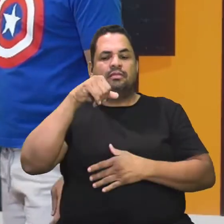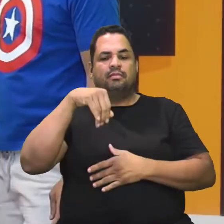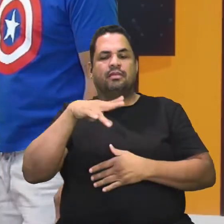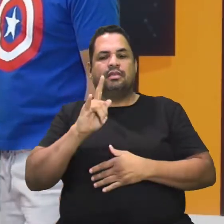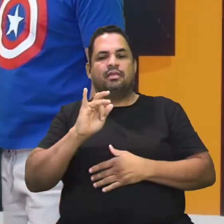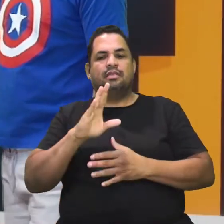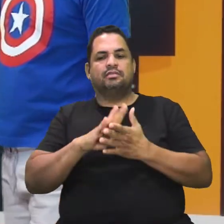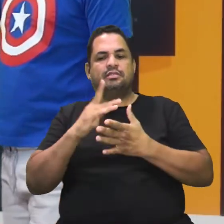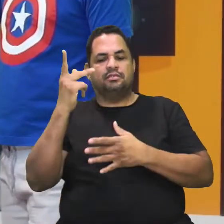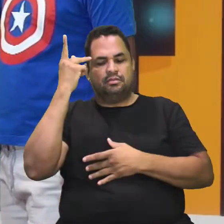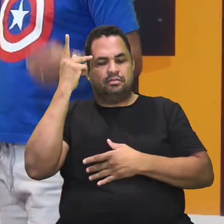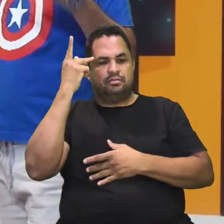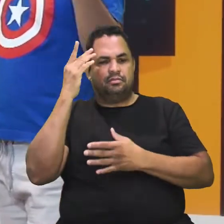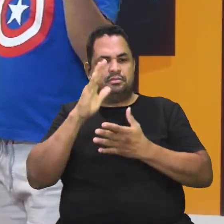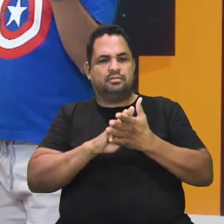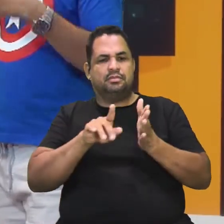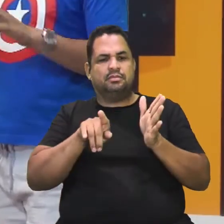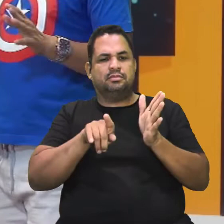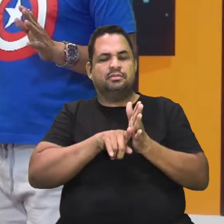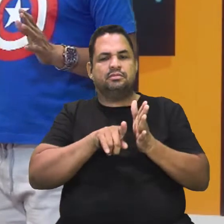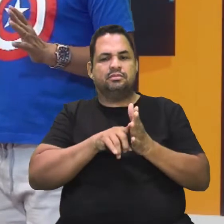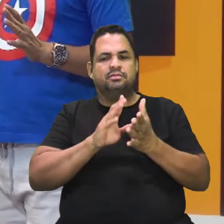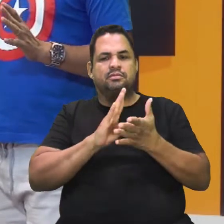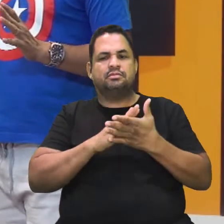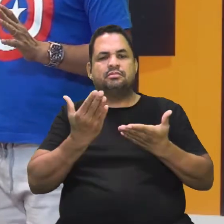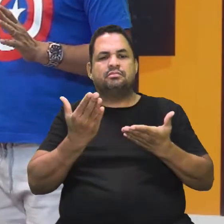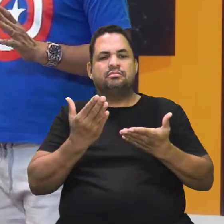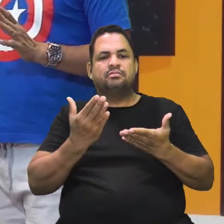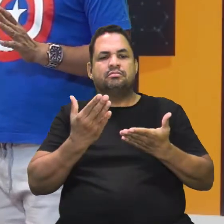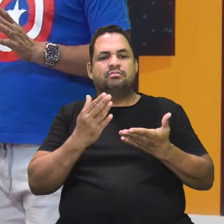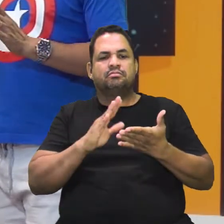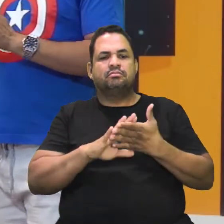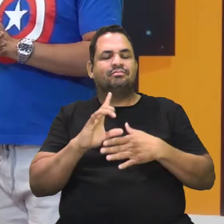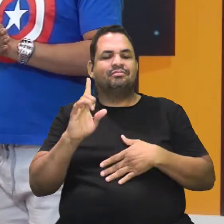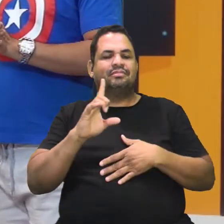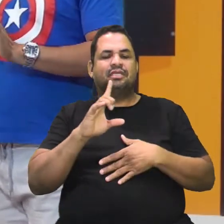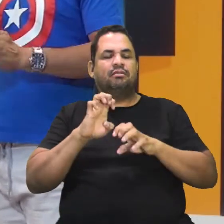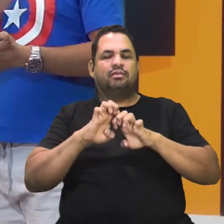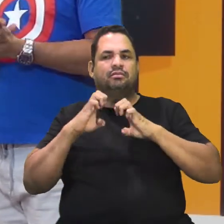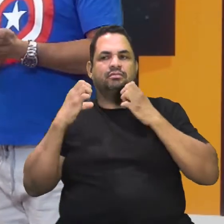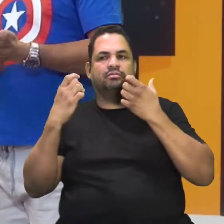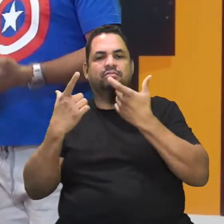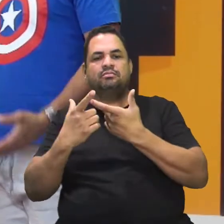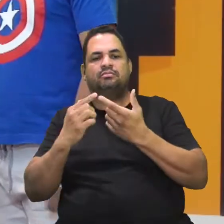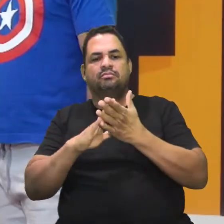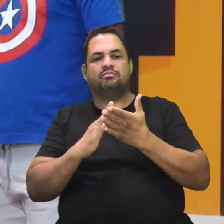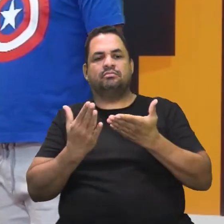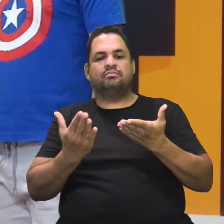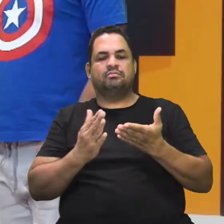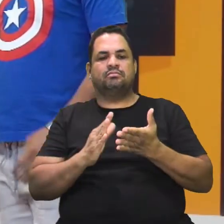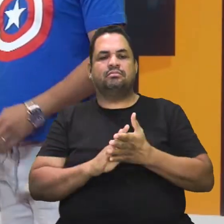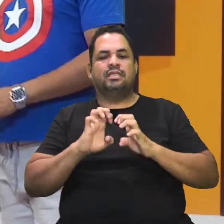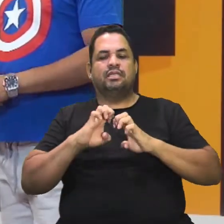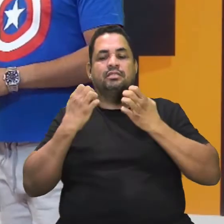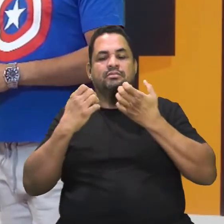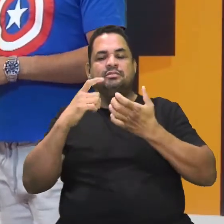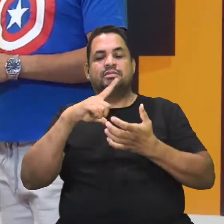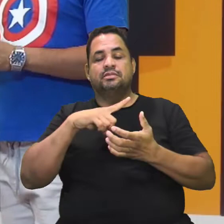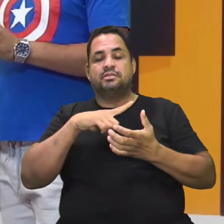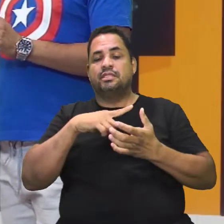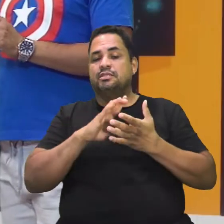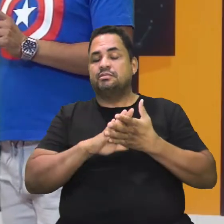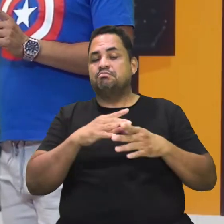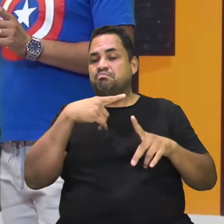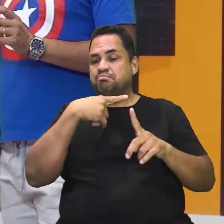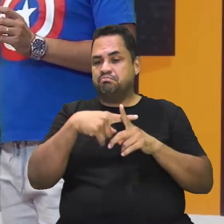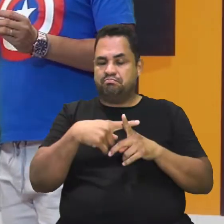tinha 2 negativas, sinal negativo, pronto. já mandava embora. Mandava embora porque não é elipse. A elipse traz sinais positivos. Então eu